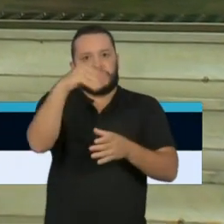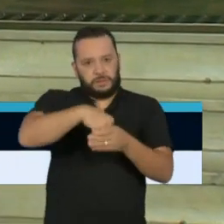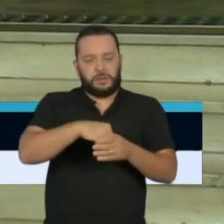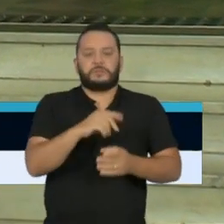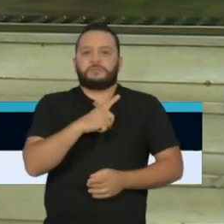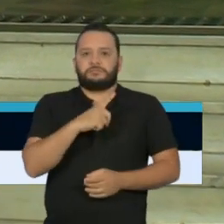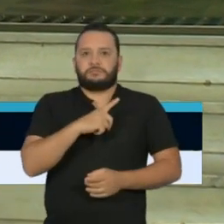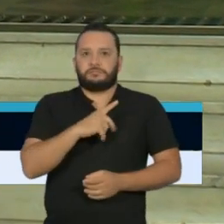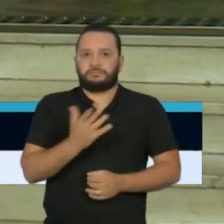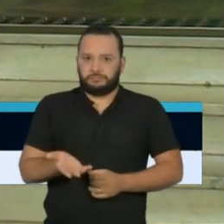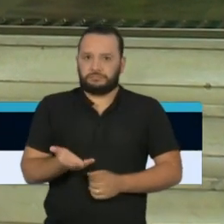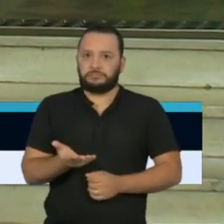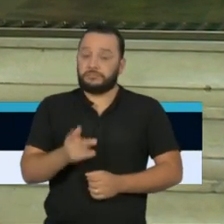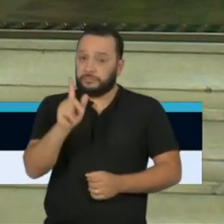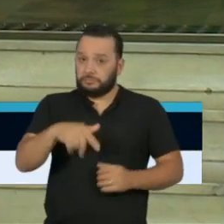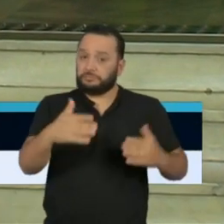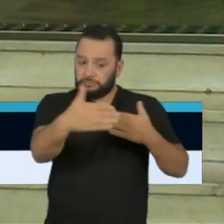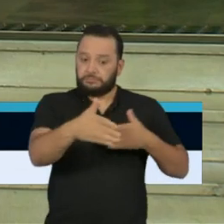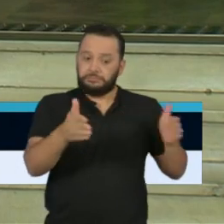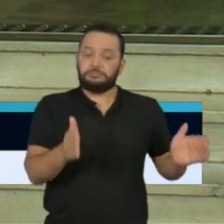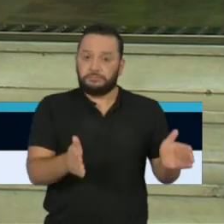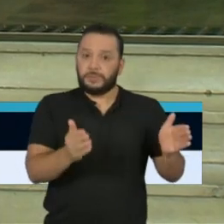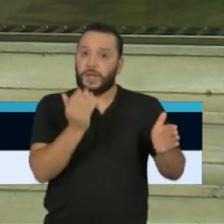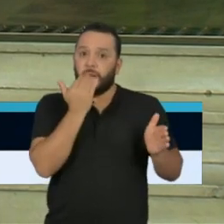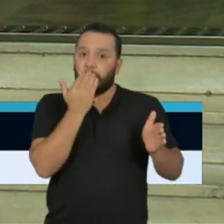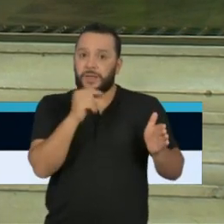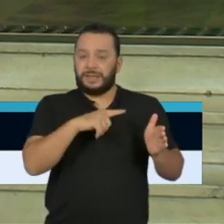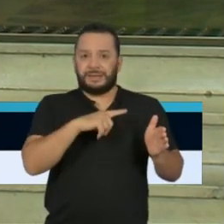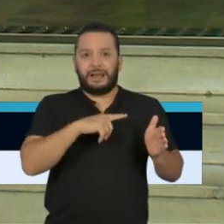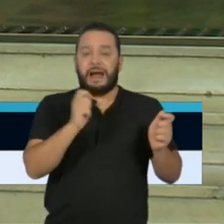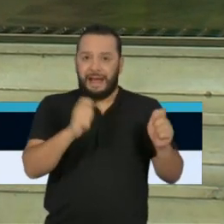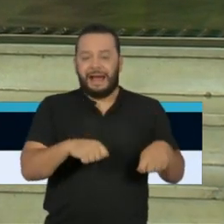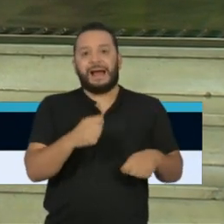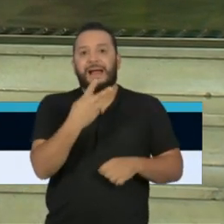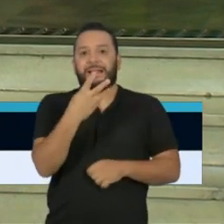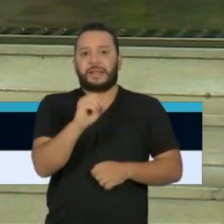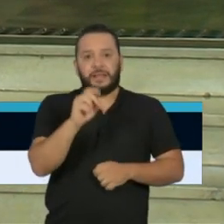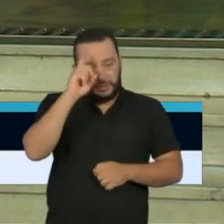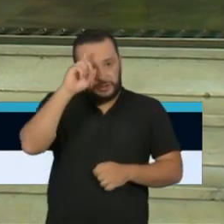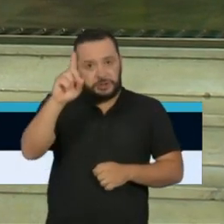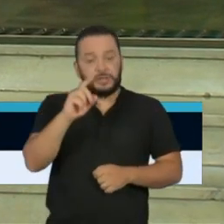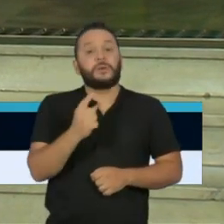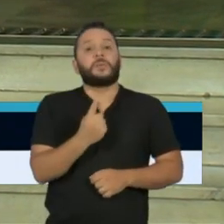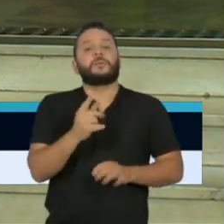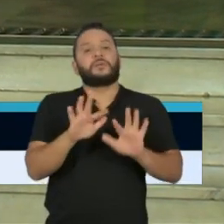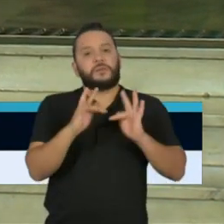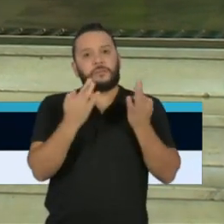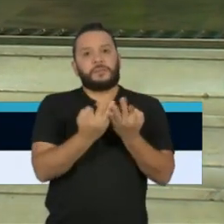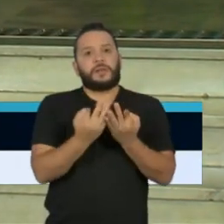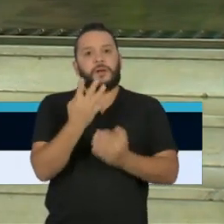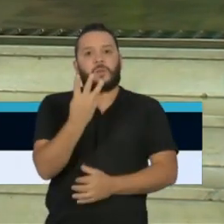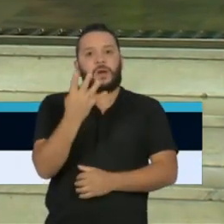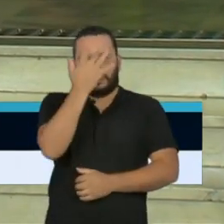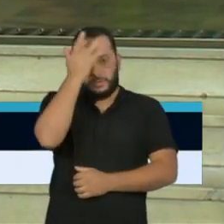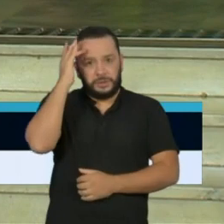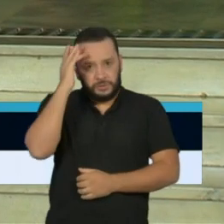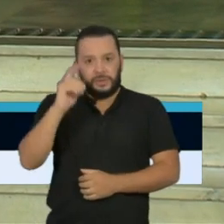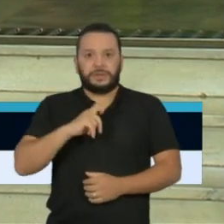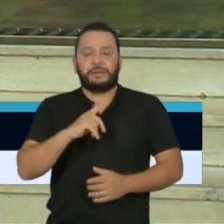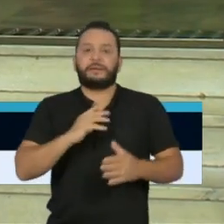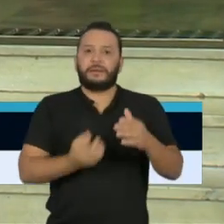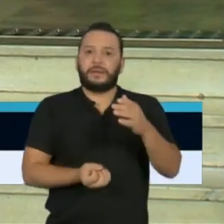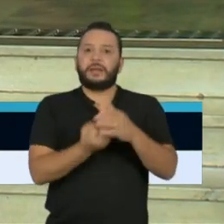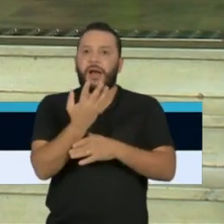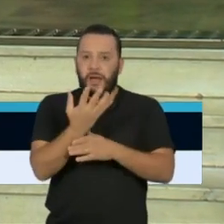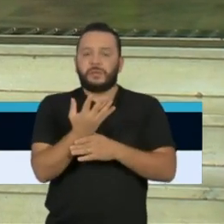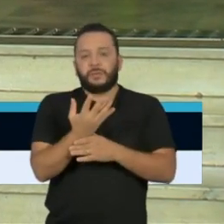Parnes. É uma cesta que atende por 30 dias uma família de 4 pessoas e foi elaborado